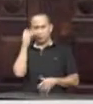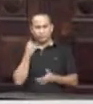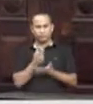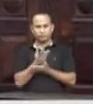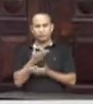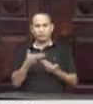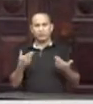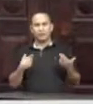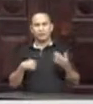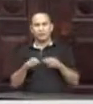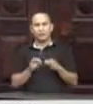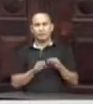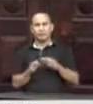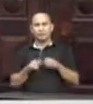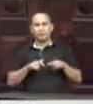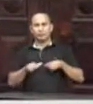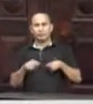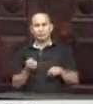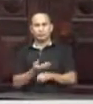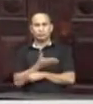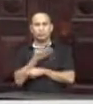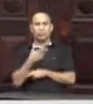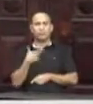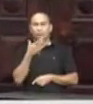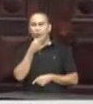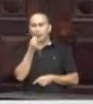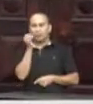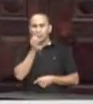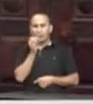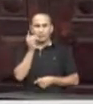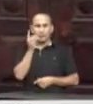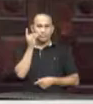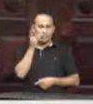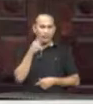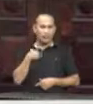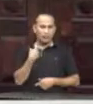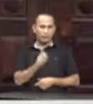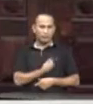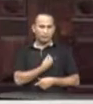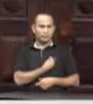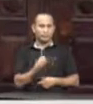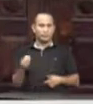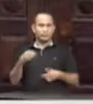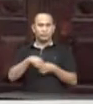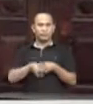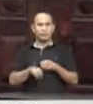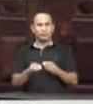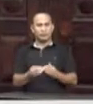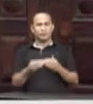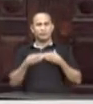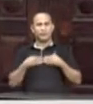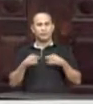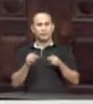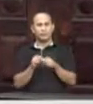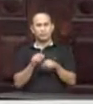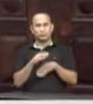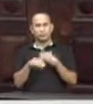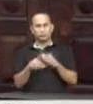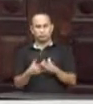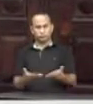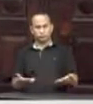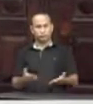criação de empregos e, por isso, senhoras e senhores deputados, eu votei favoravelmente à criação desse fundo.